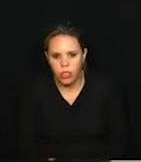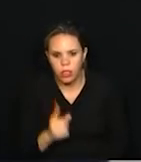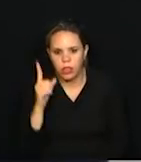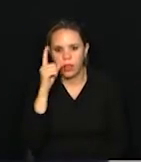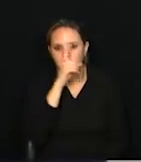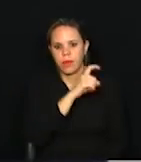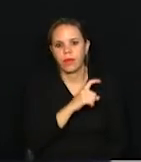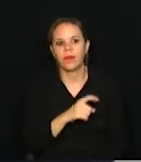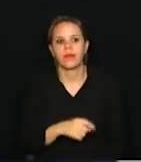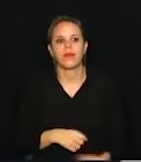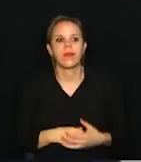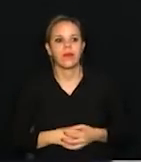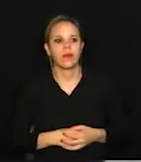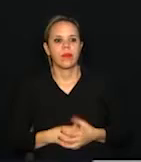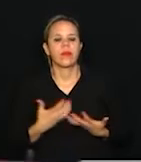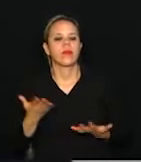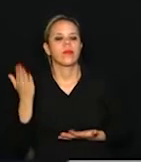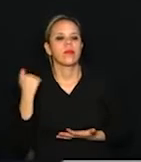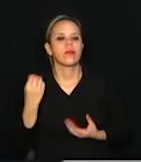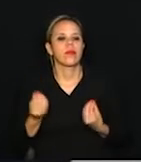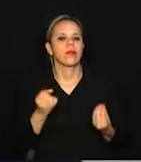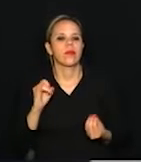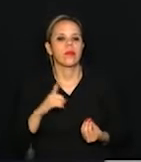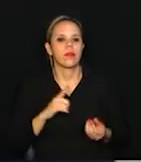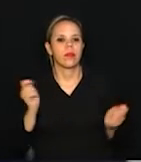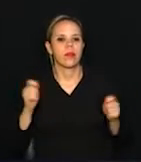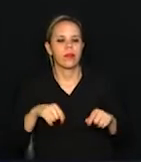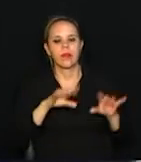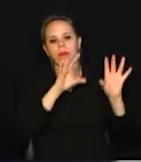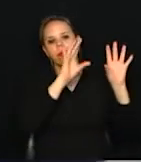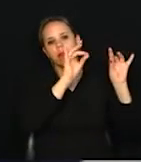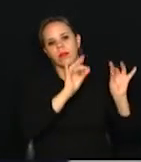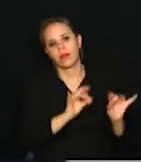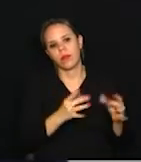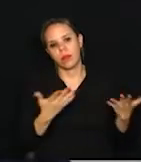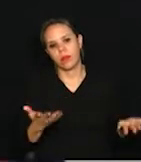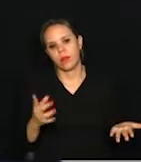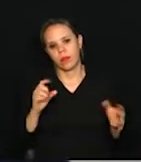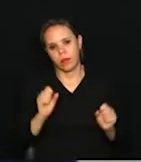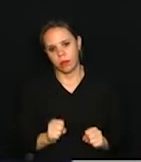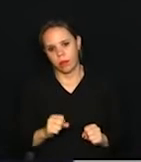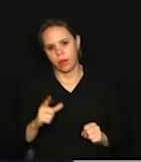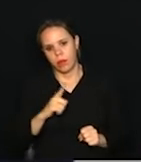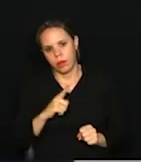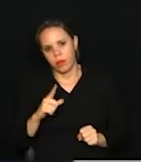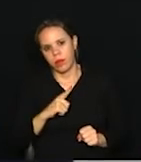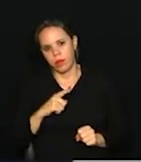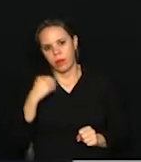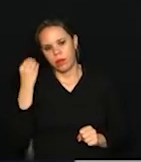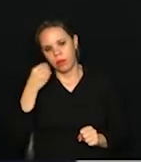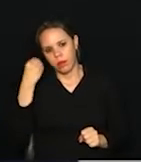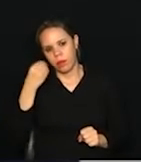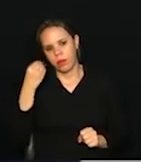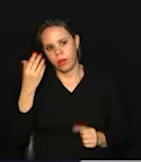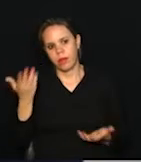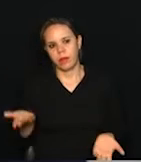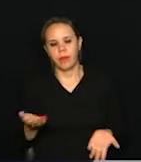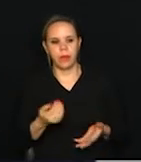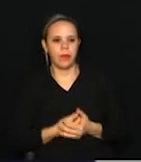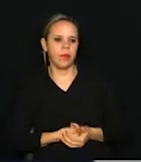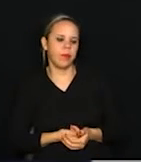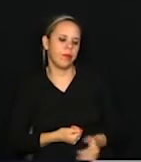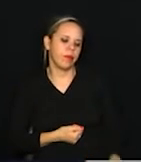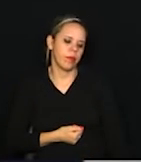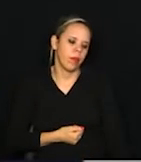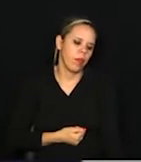dificuldade. Mas eu queria saber, então, se há esse detalhamento e se nós podemos ter o conhecimento.